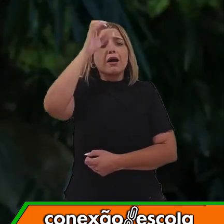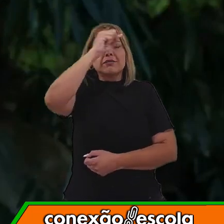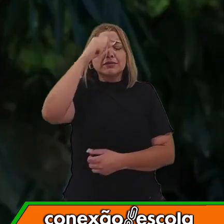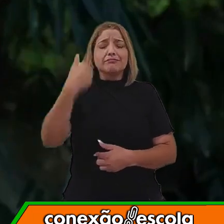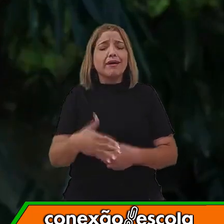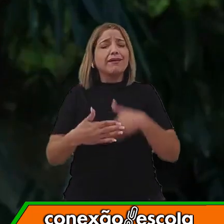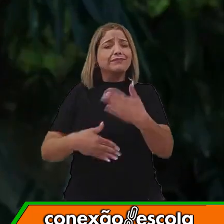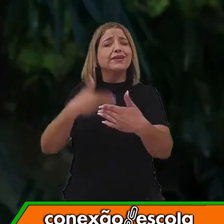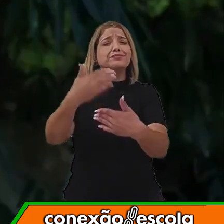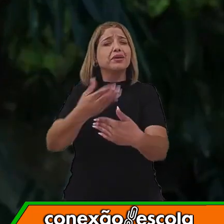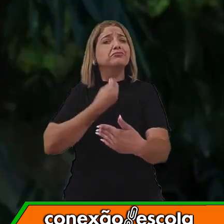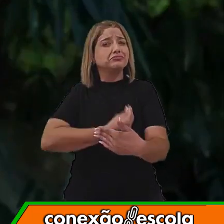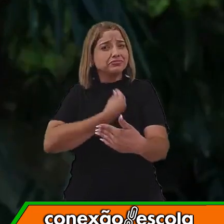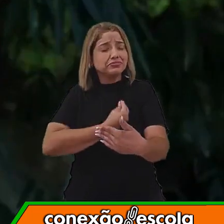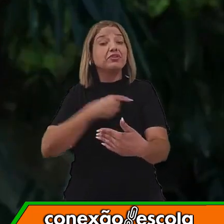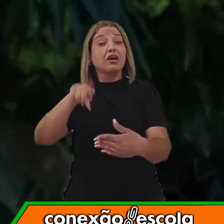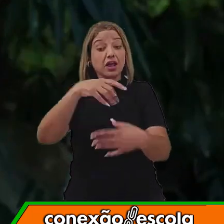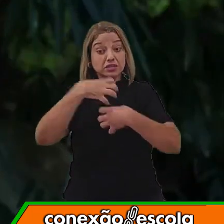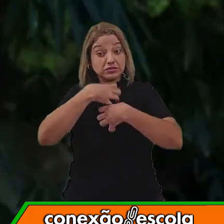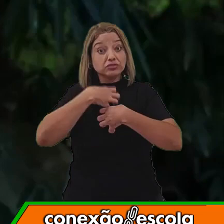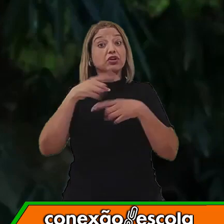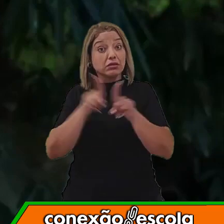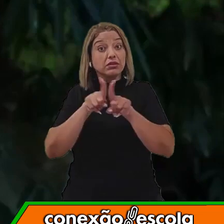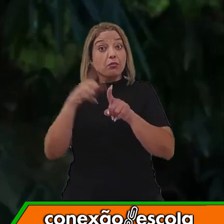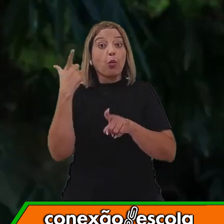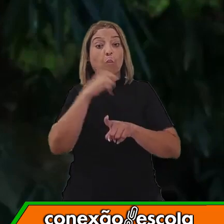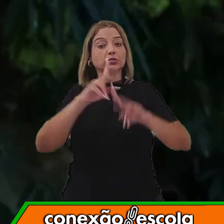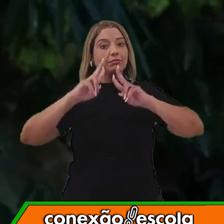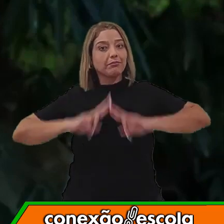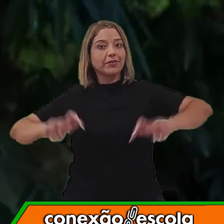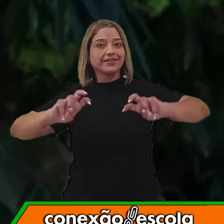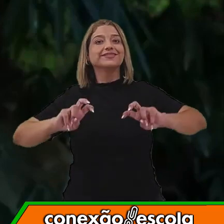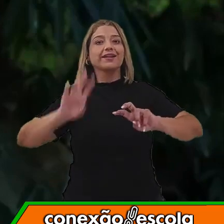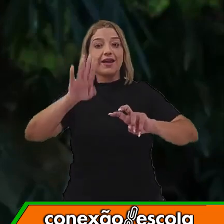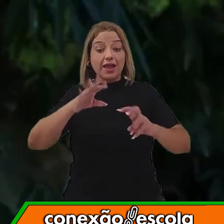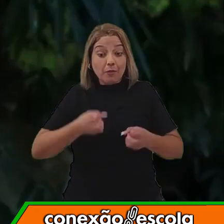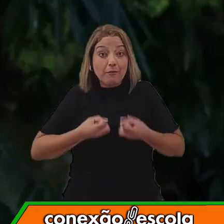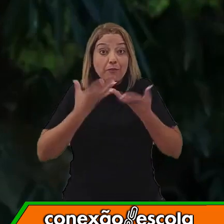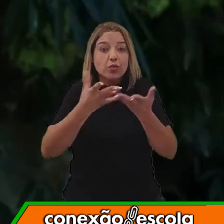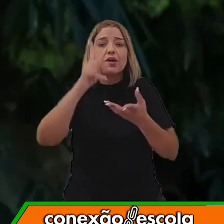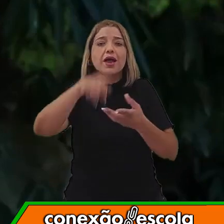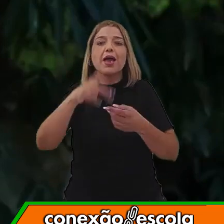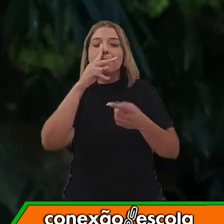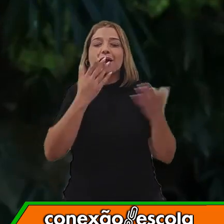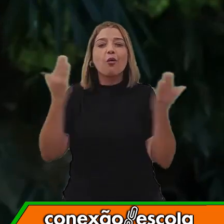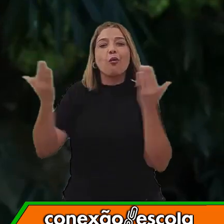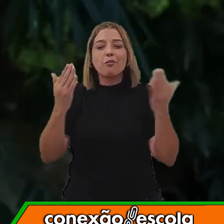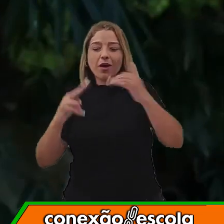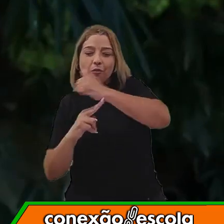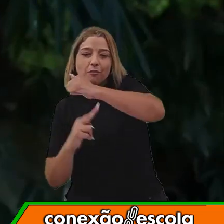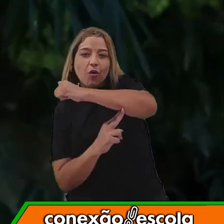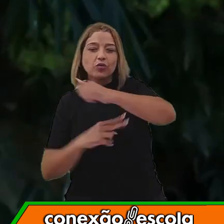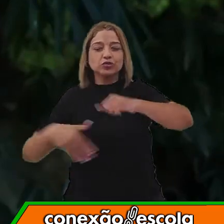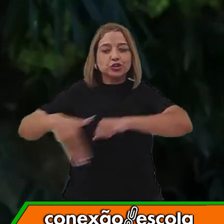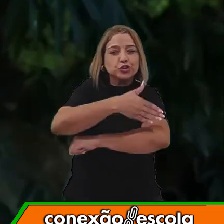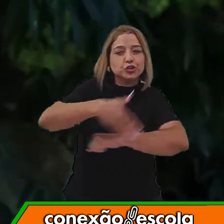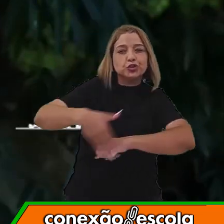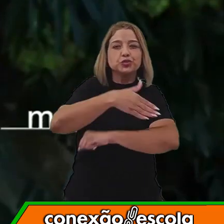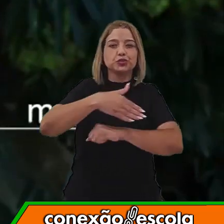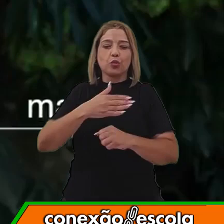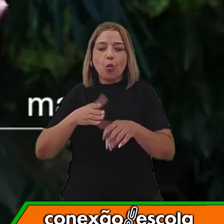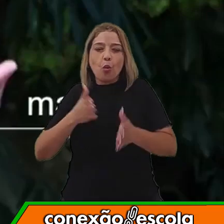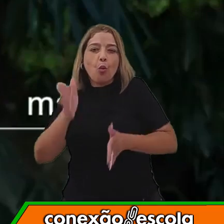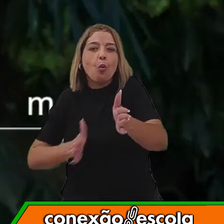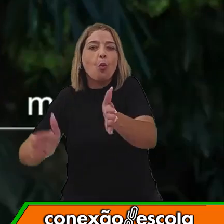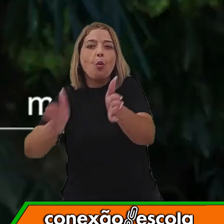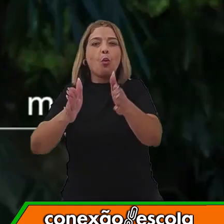coisa na vida, não é? Os sentidos também podem ser aprendidos. A poesia é essa ponte, esse rio, essa rua, esse